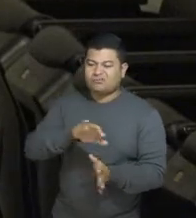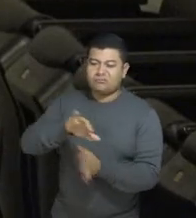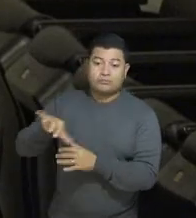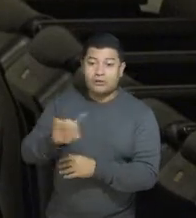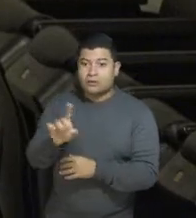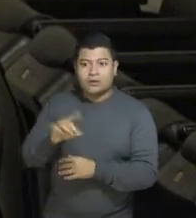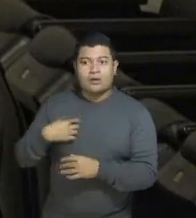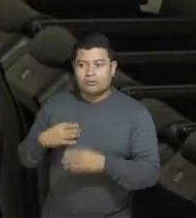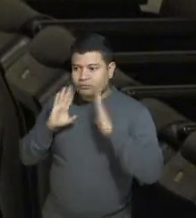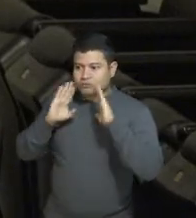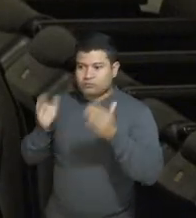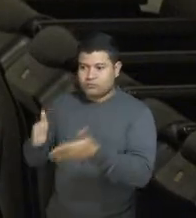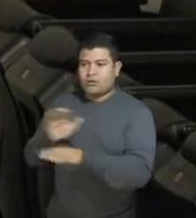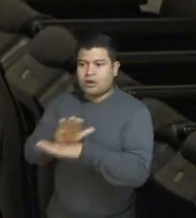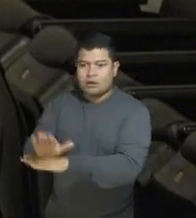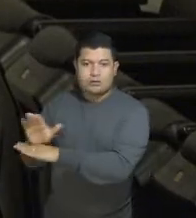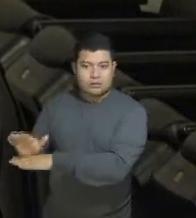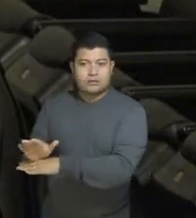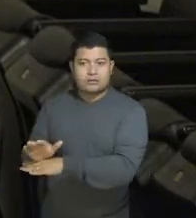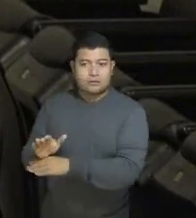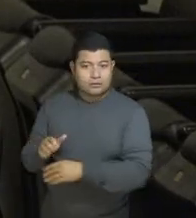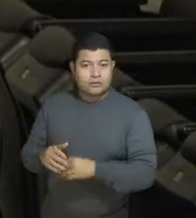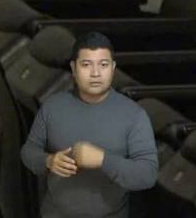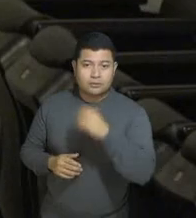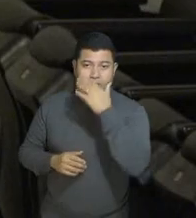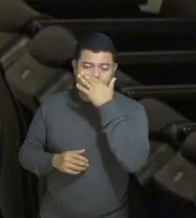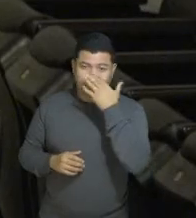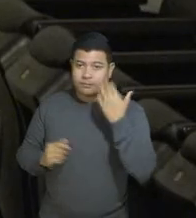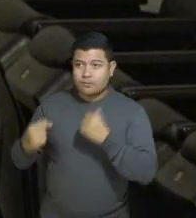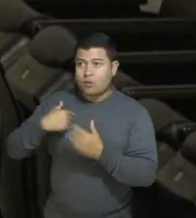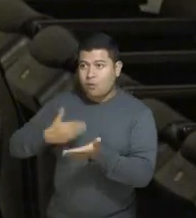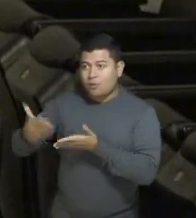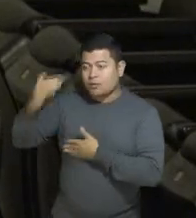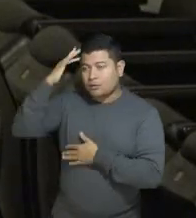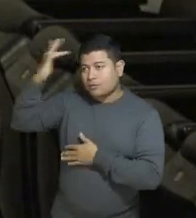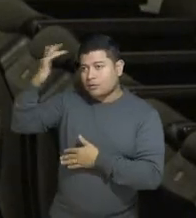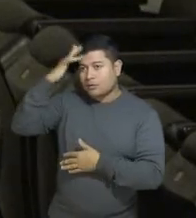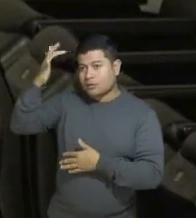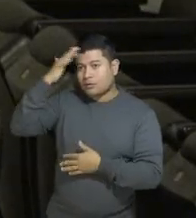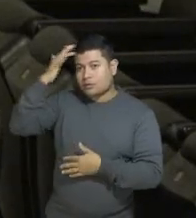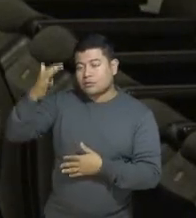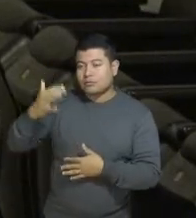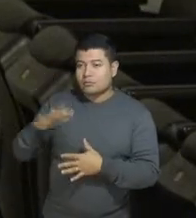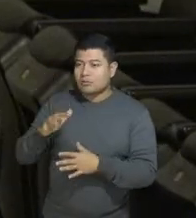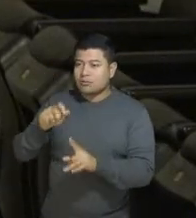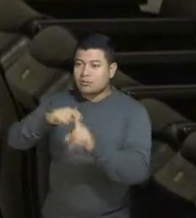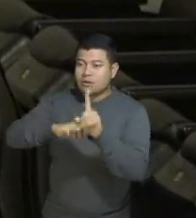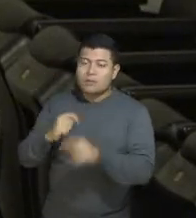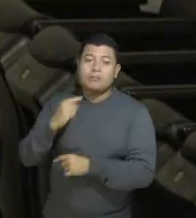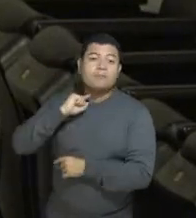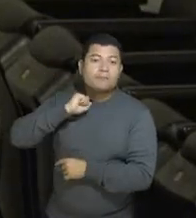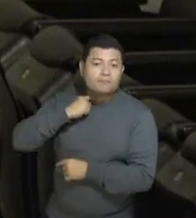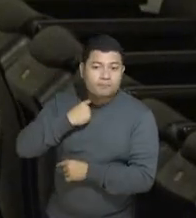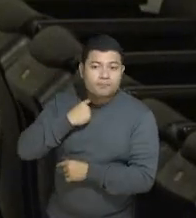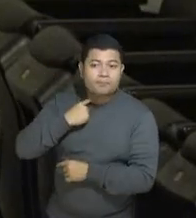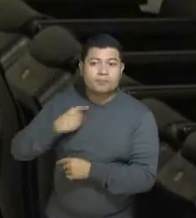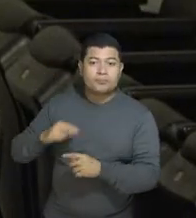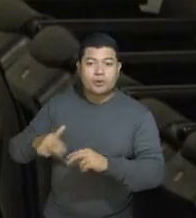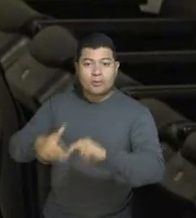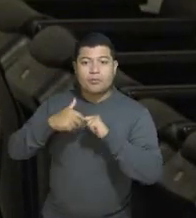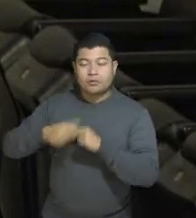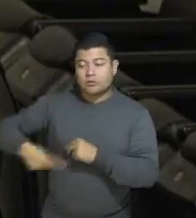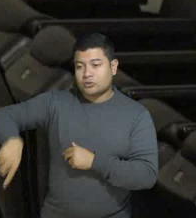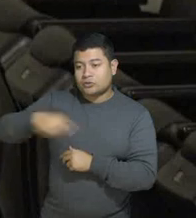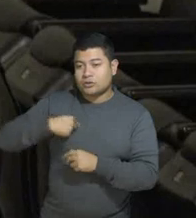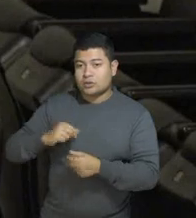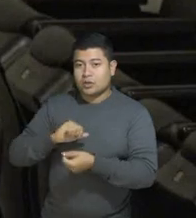toda essa equipe. A gente começou a pensar sobre isso em maio desse ano, né? Então, por isso que estamos aqui. Eu espero